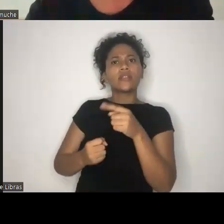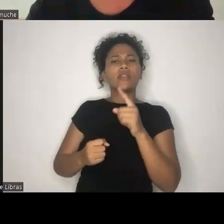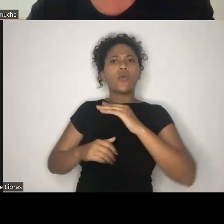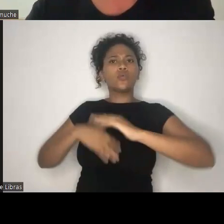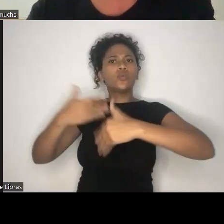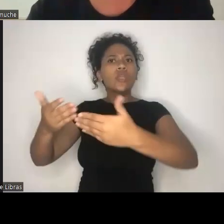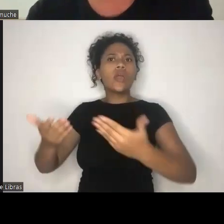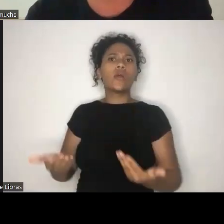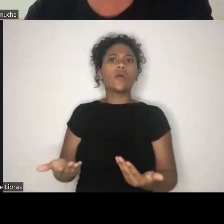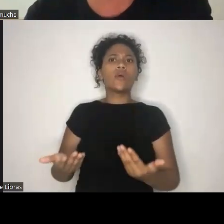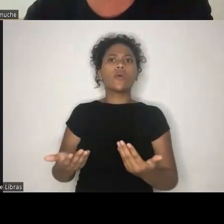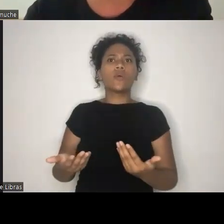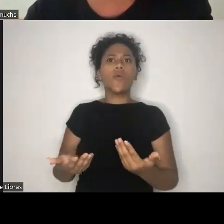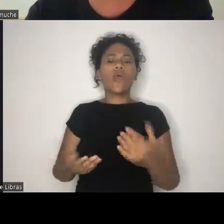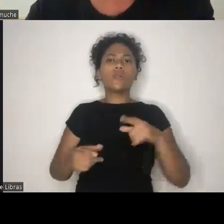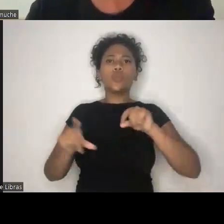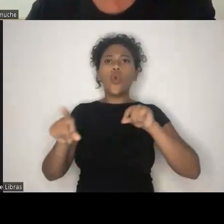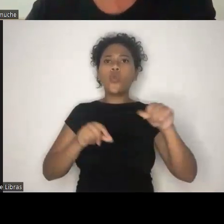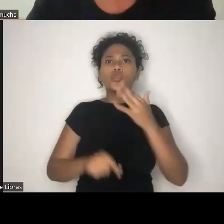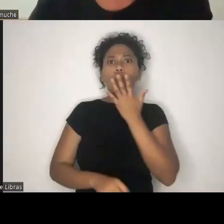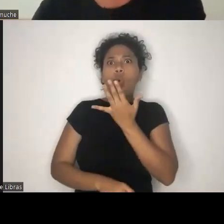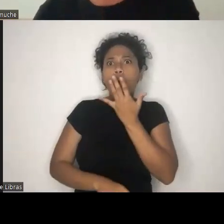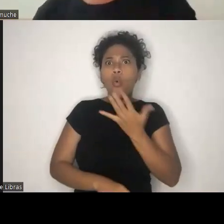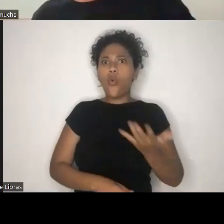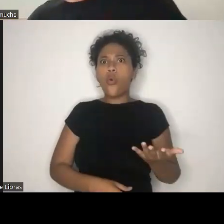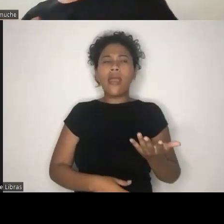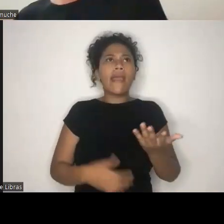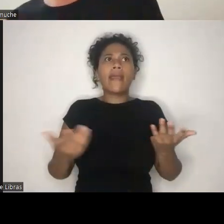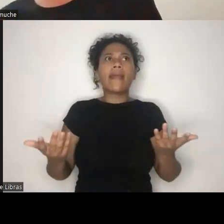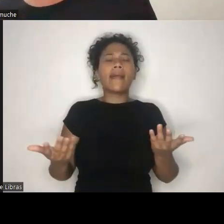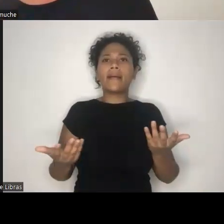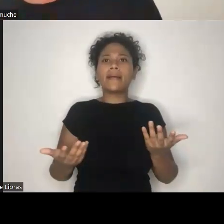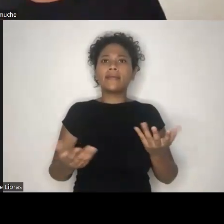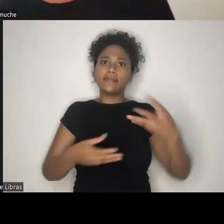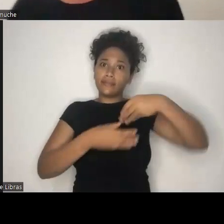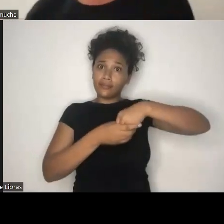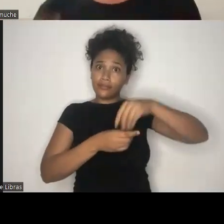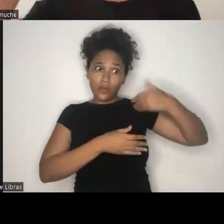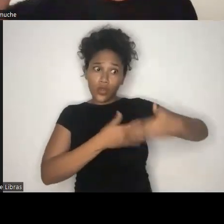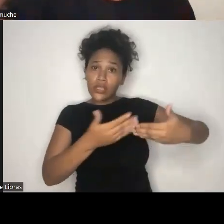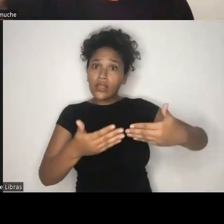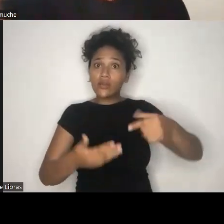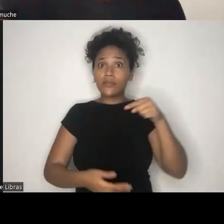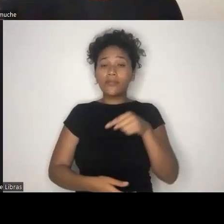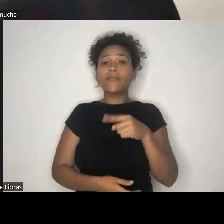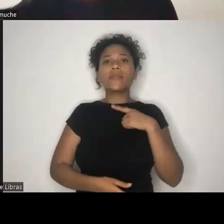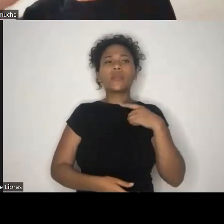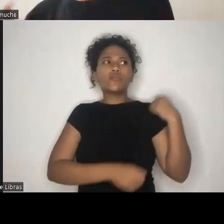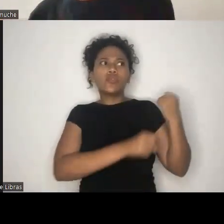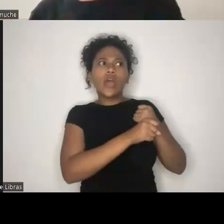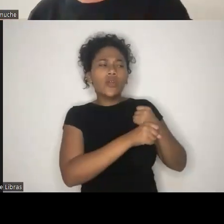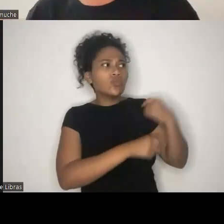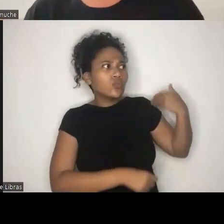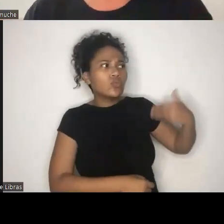uma escolha de uma paleta de cor e dentro desse processo a gente nos últimos anos né